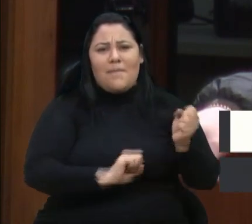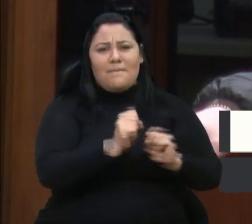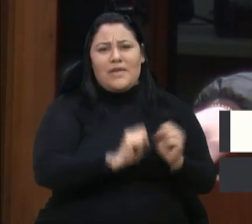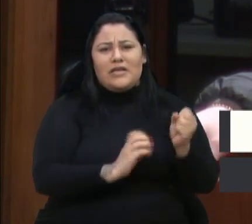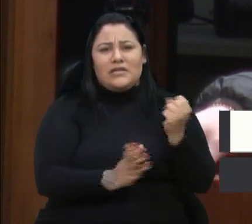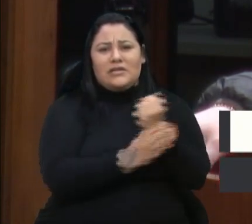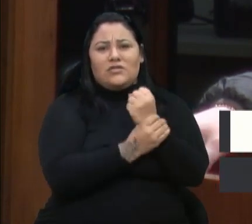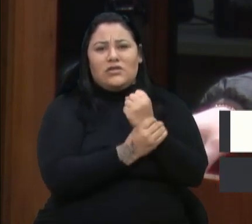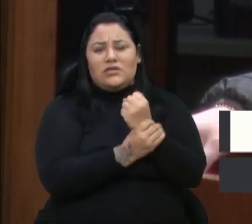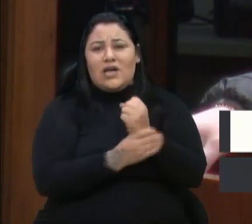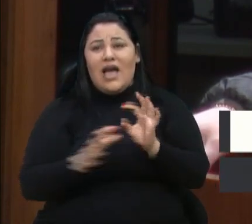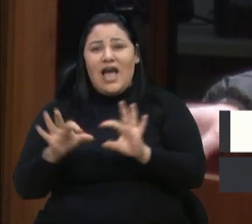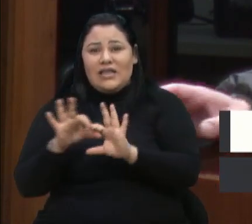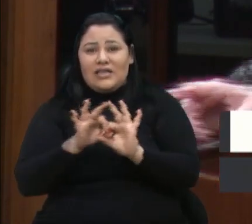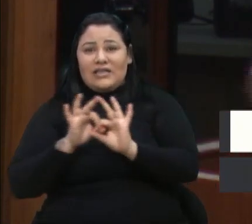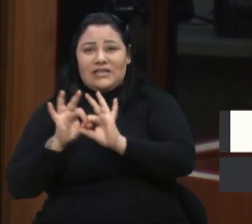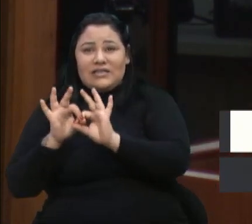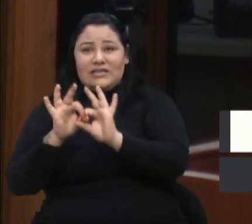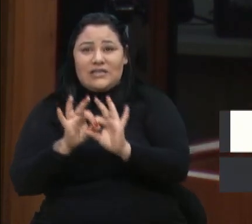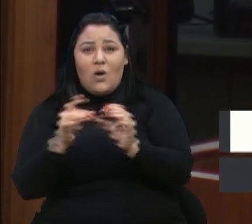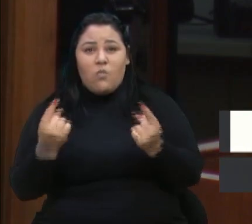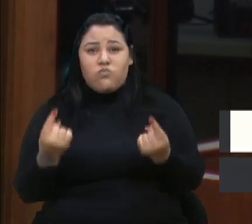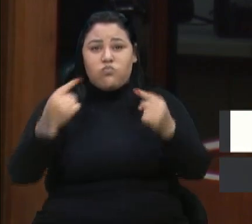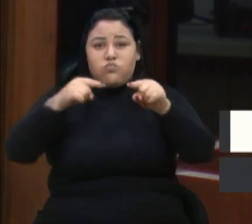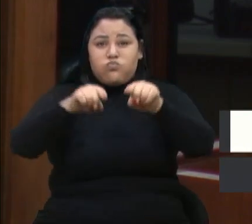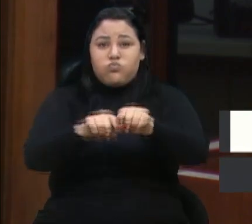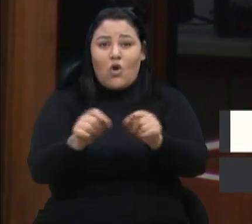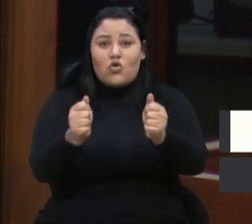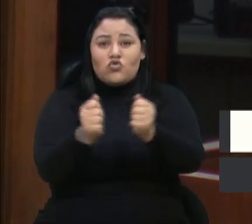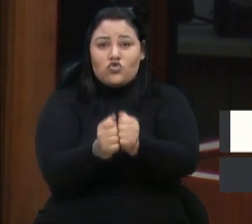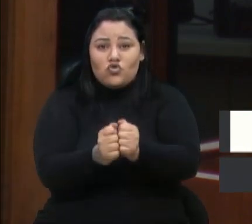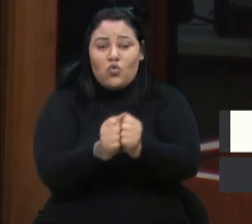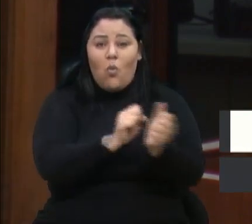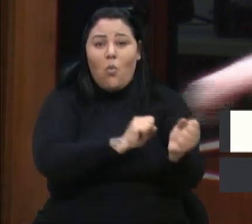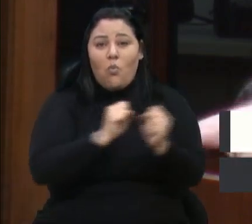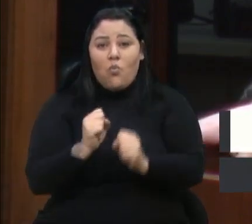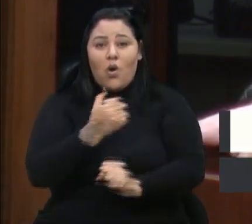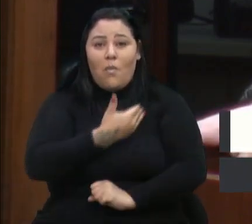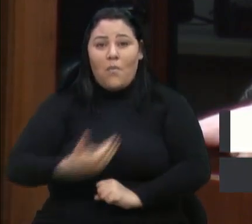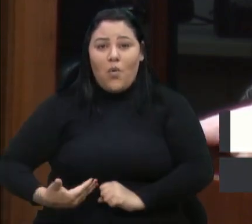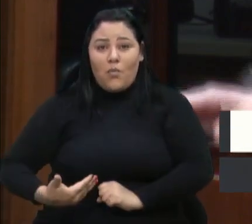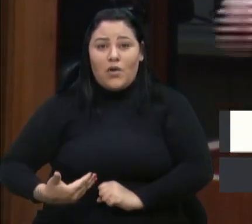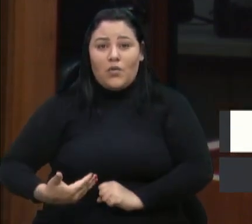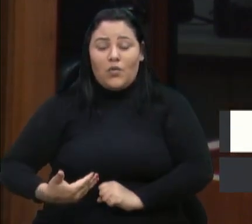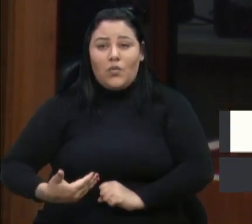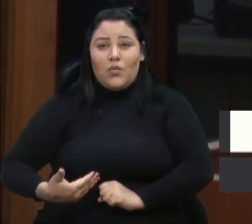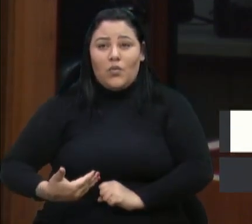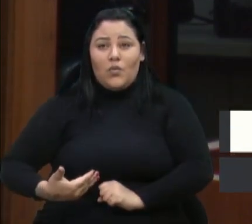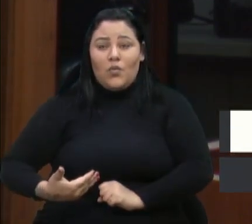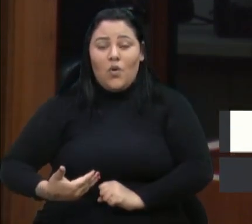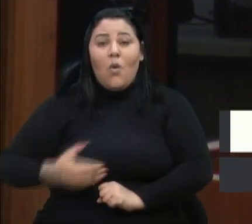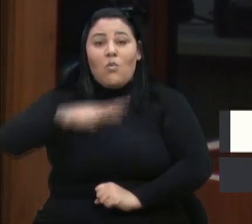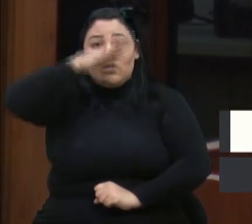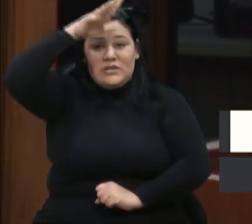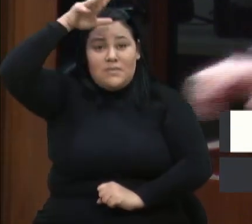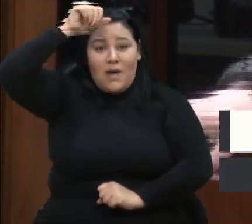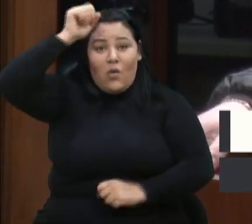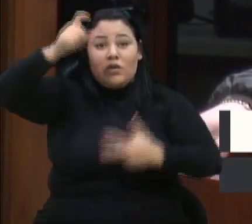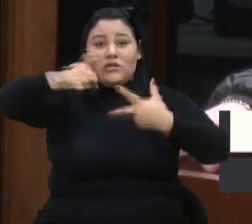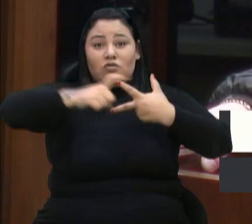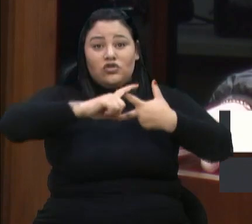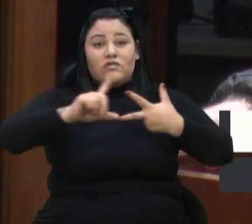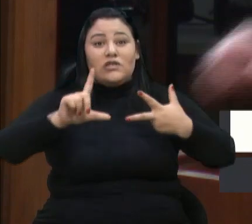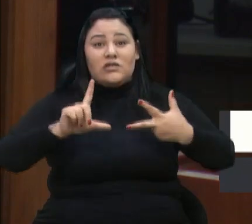a integração dos órgãos de segurança com o poder público municipal, tanto executivo quanto legislativo. Cabe a nós, representantes do